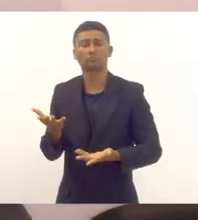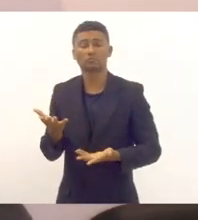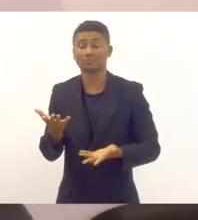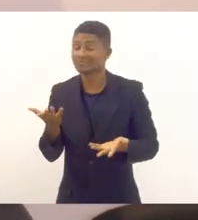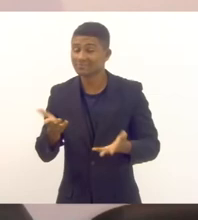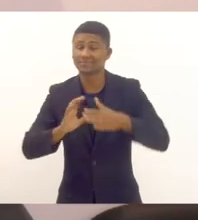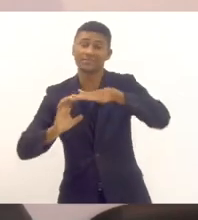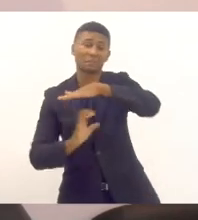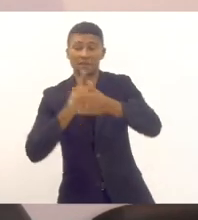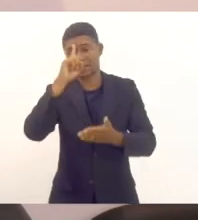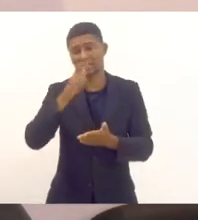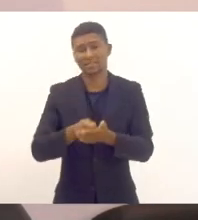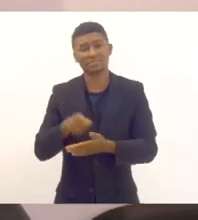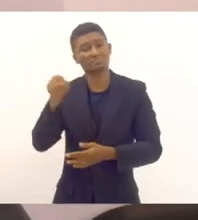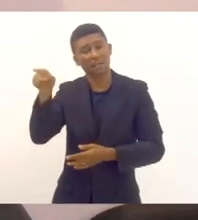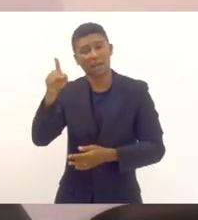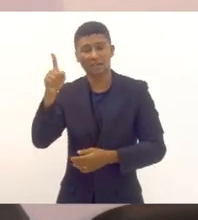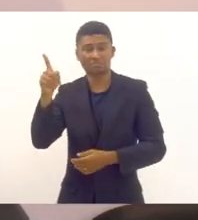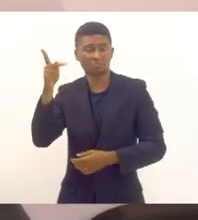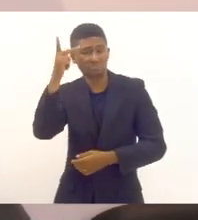empresas acabam, né,